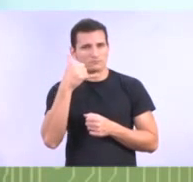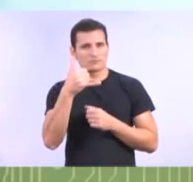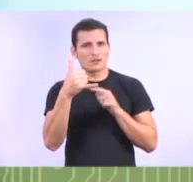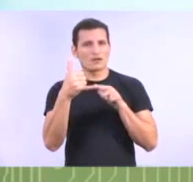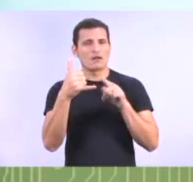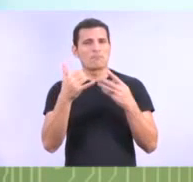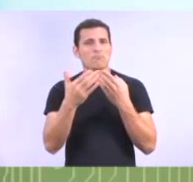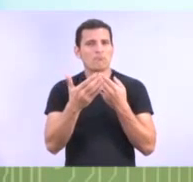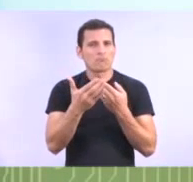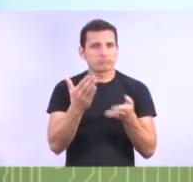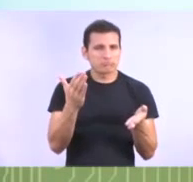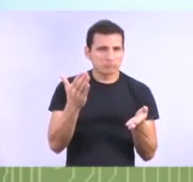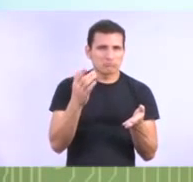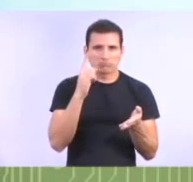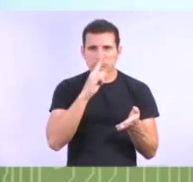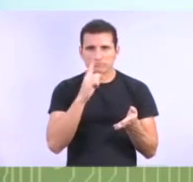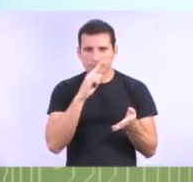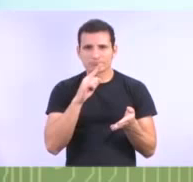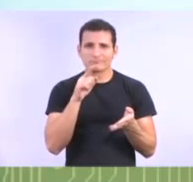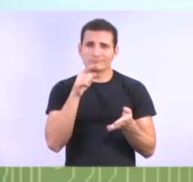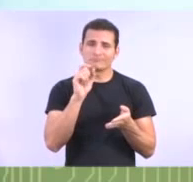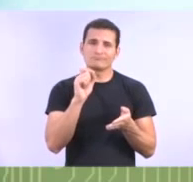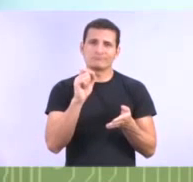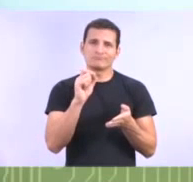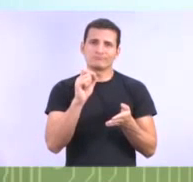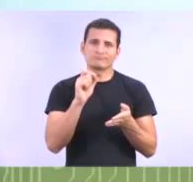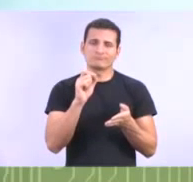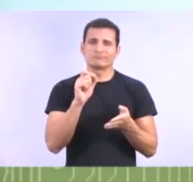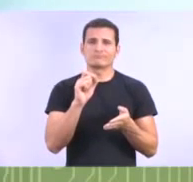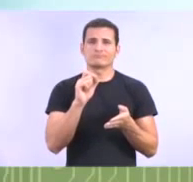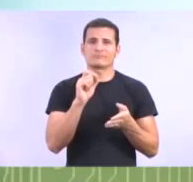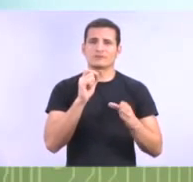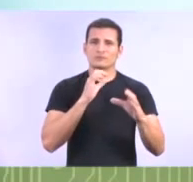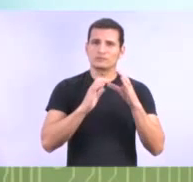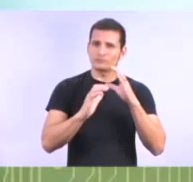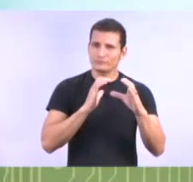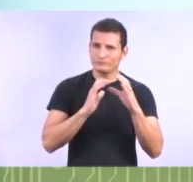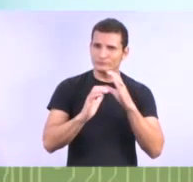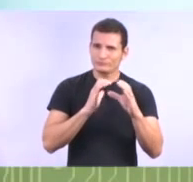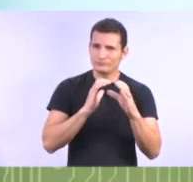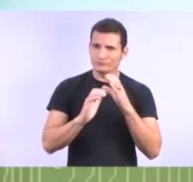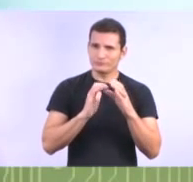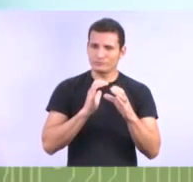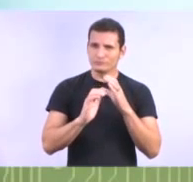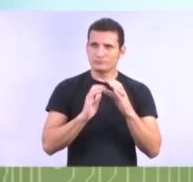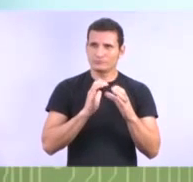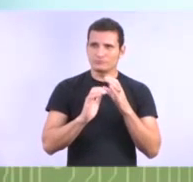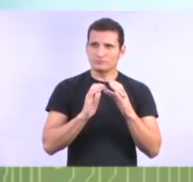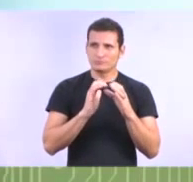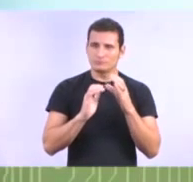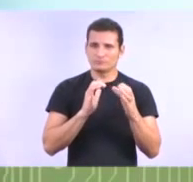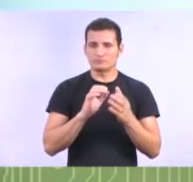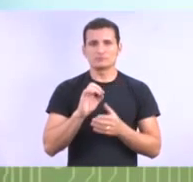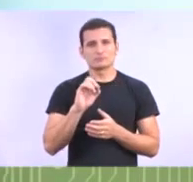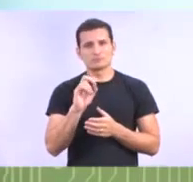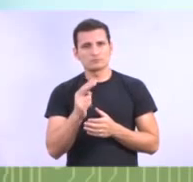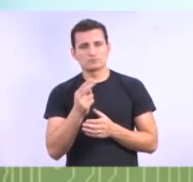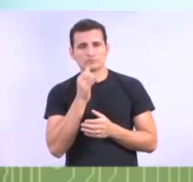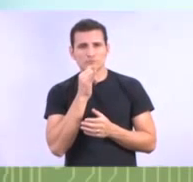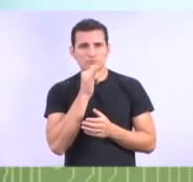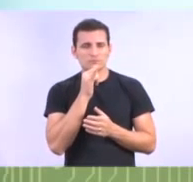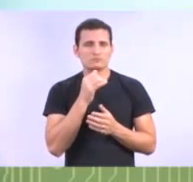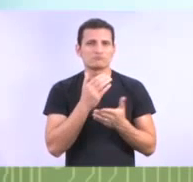perde, né, você está rompendo uma comunicação entre 2 canais aí. E se tem alguém fazendo download, por